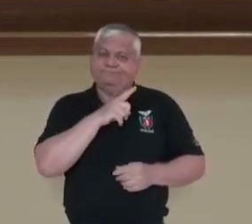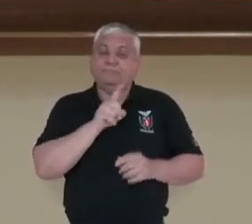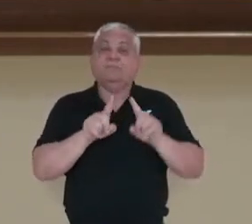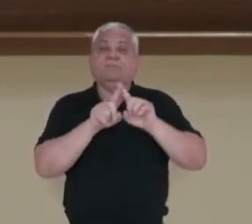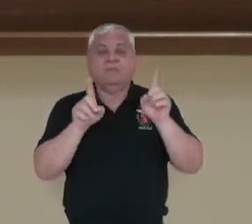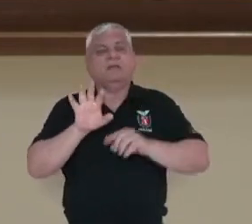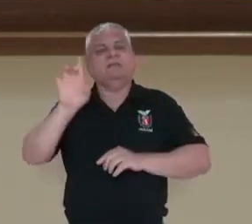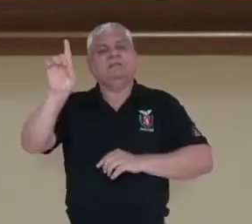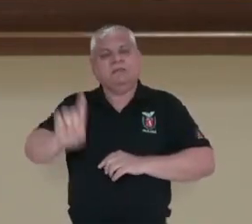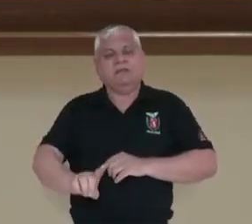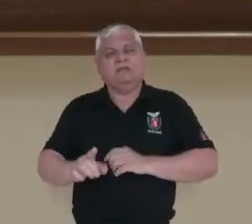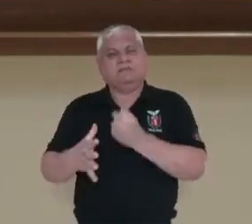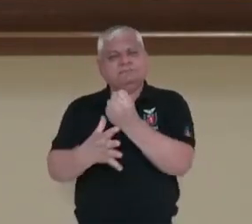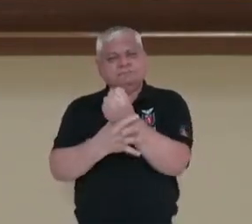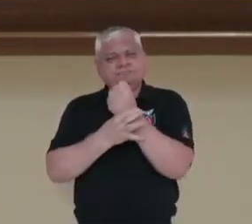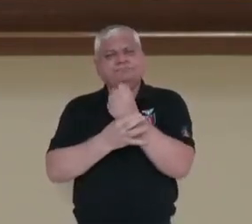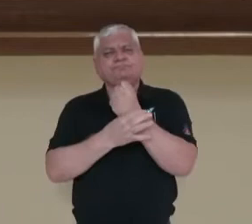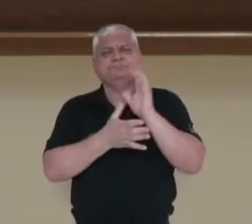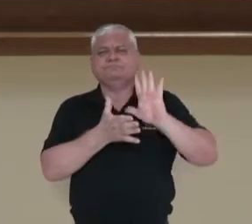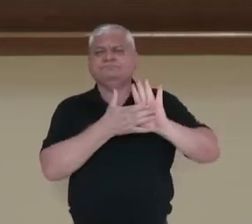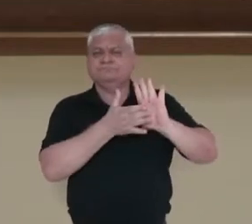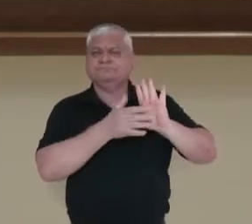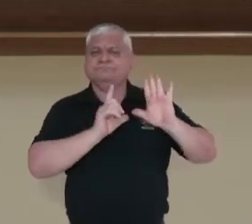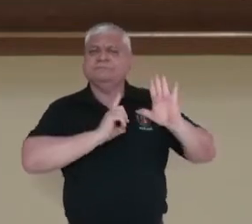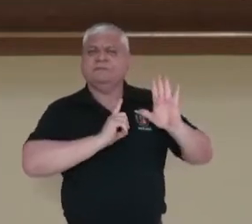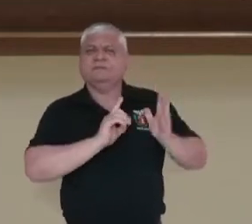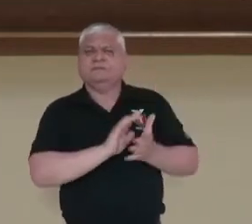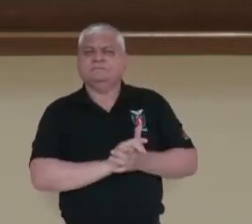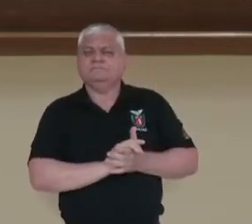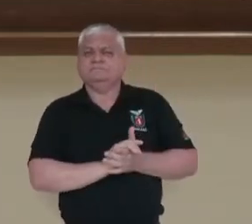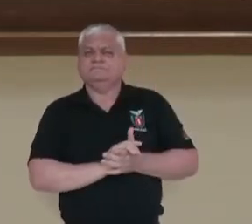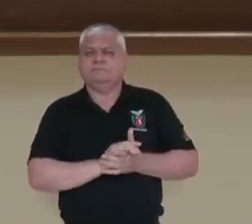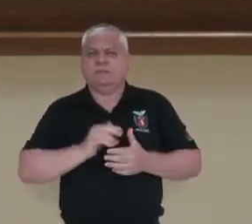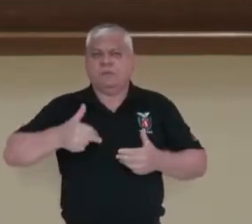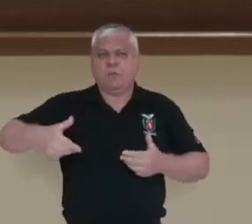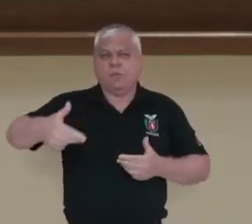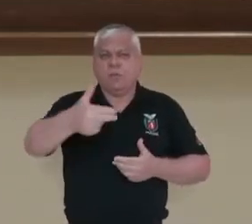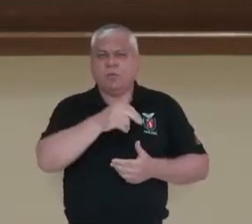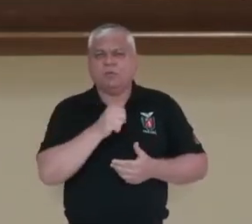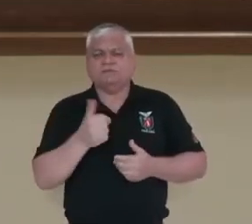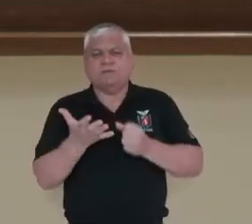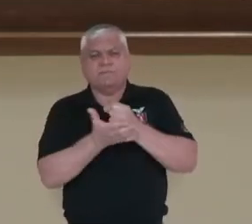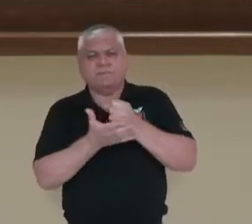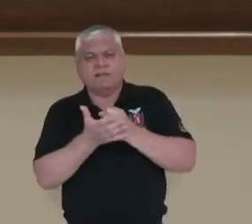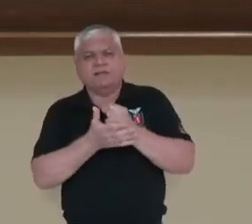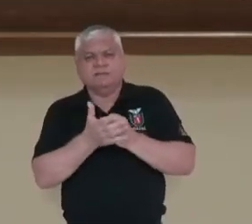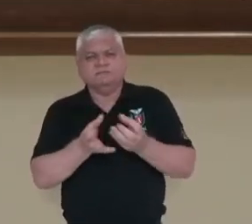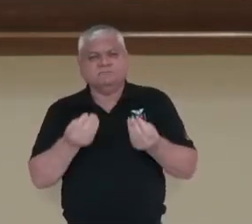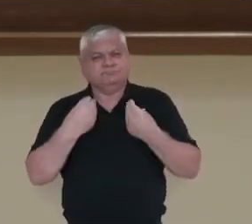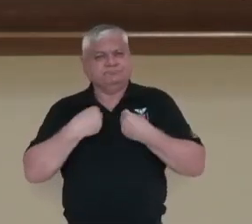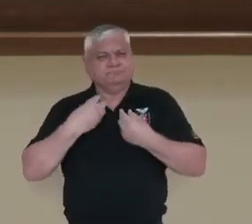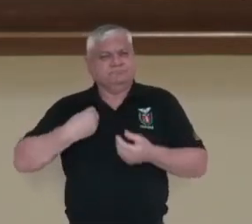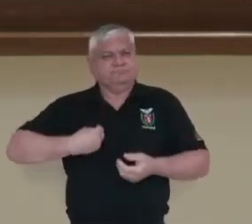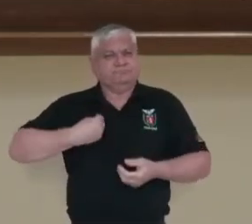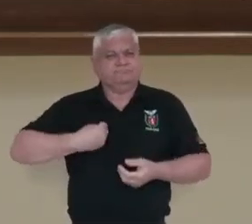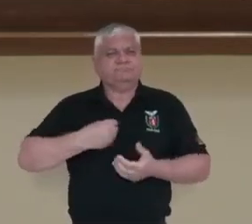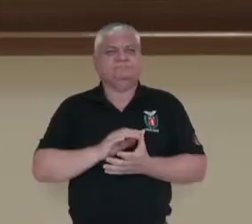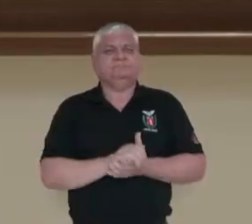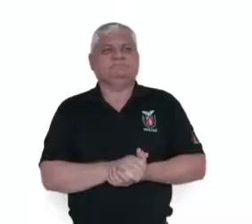são garantidos minimamente, em relação às coisas básicas das necessidades humanas.